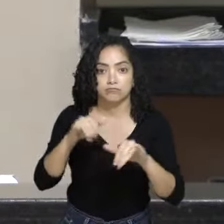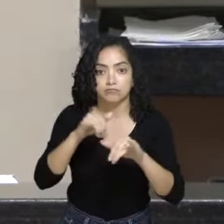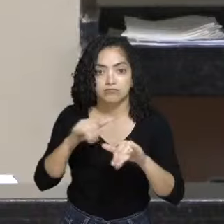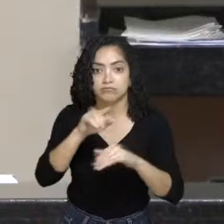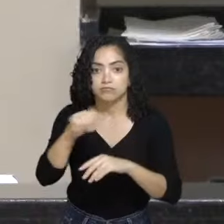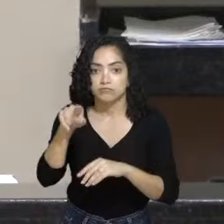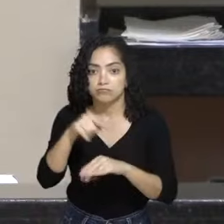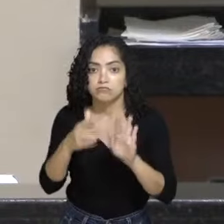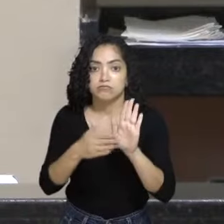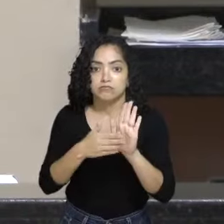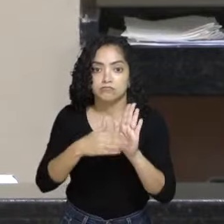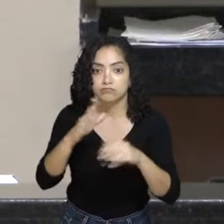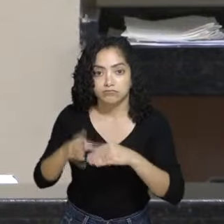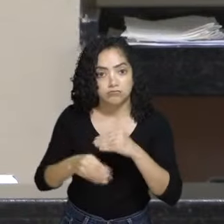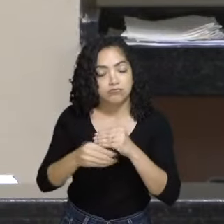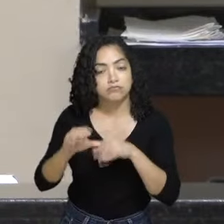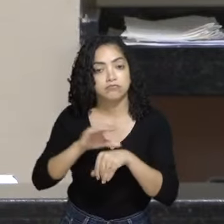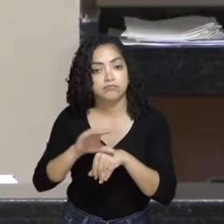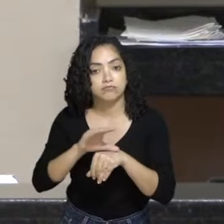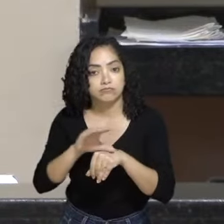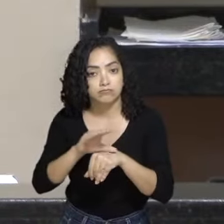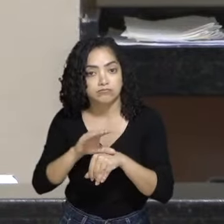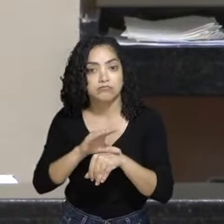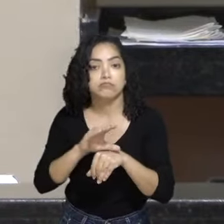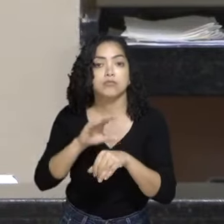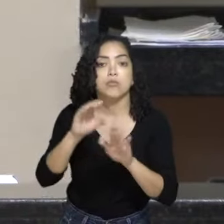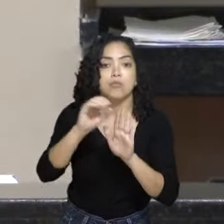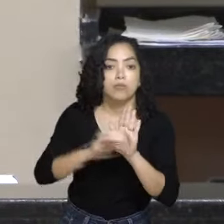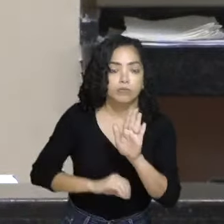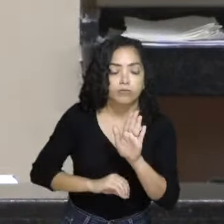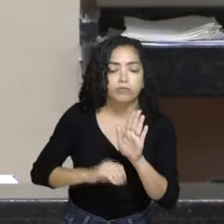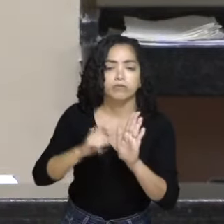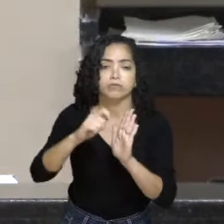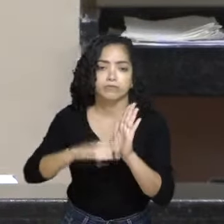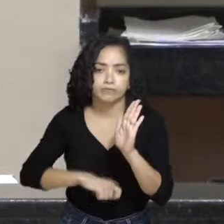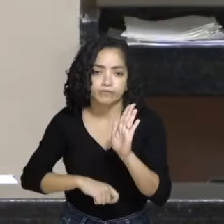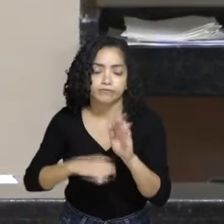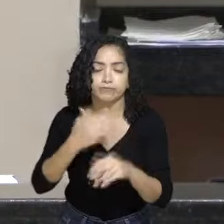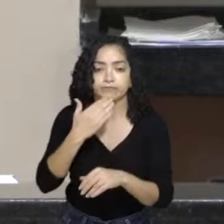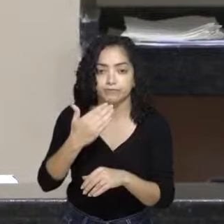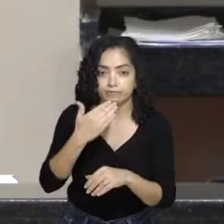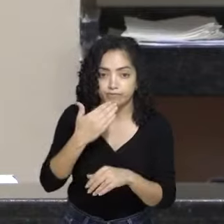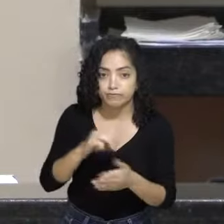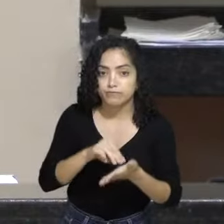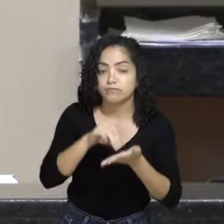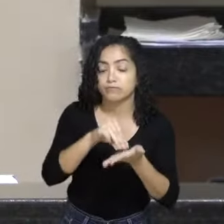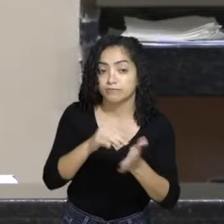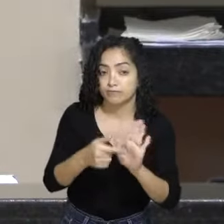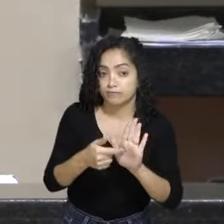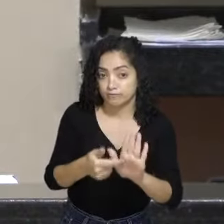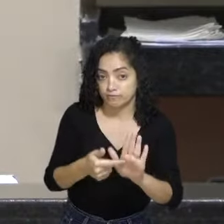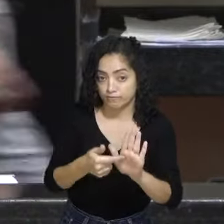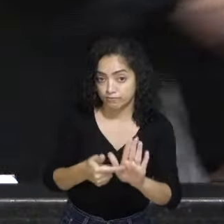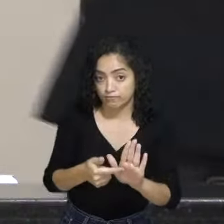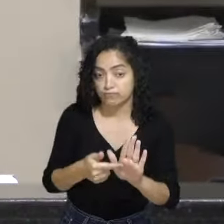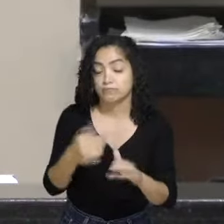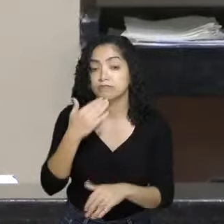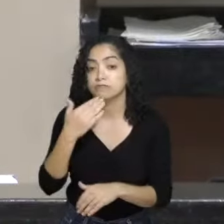propostas de emenda constitucional, ofícios, abaixo-assinados, requerimentos, moções, indicações, requerimentos